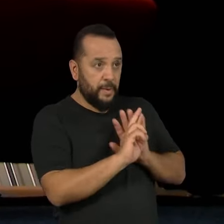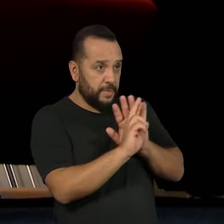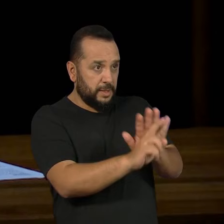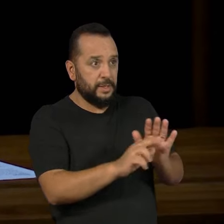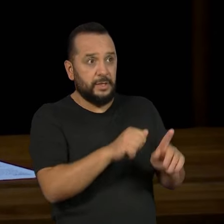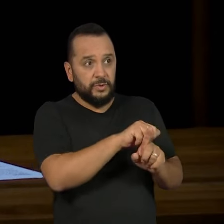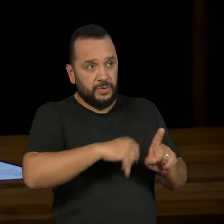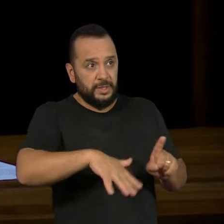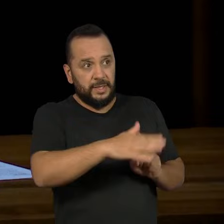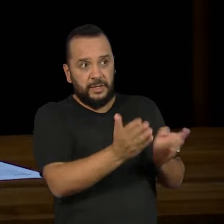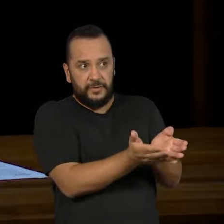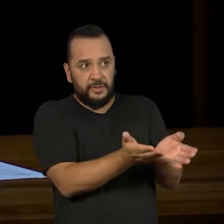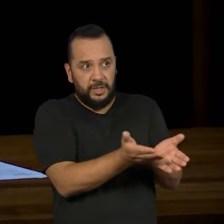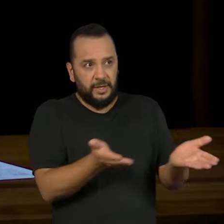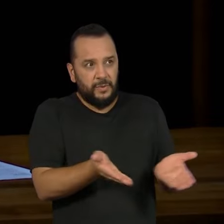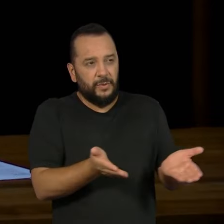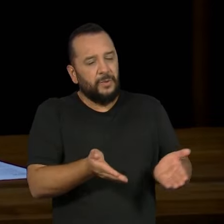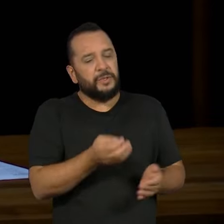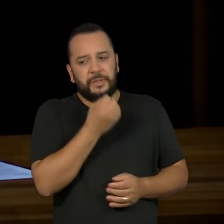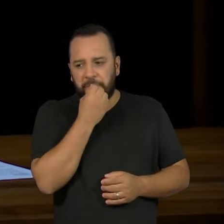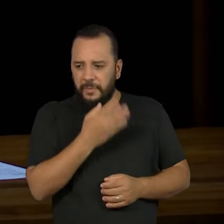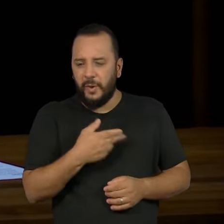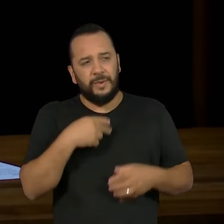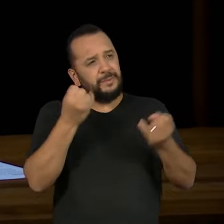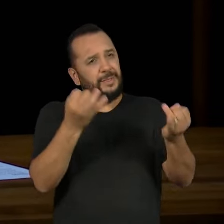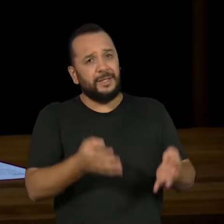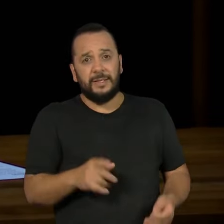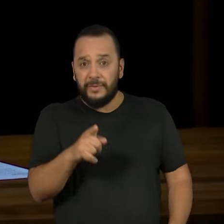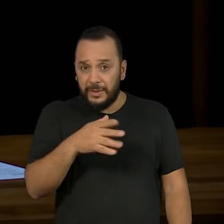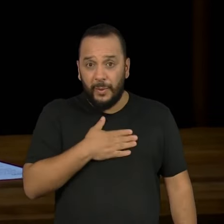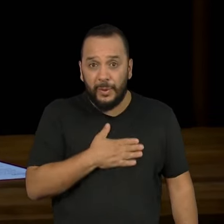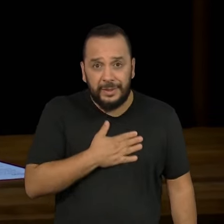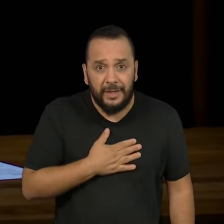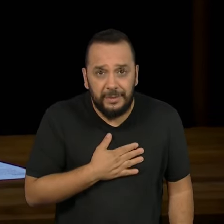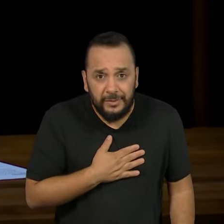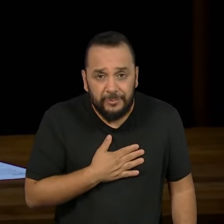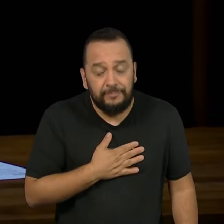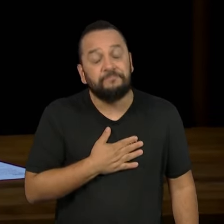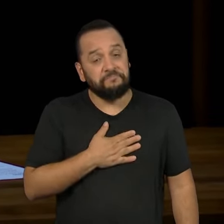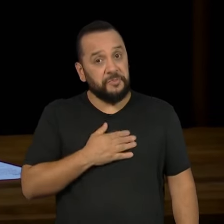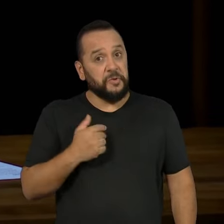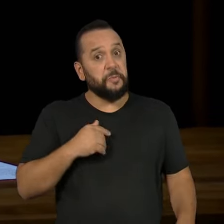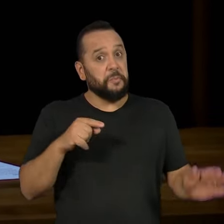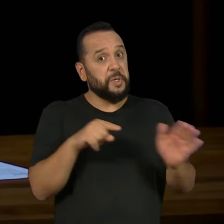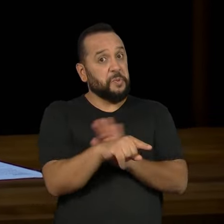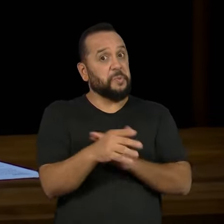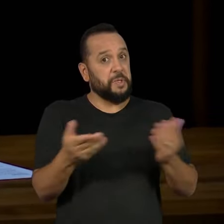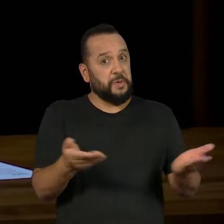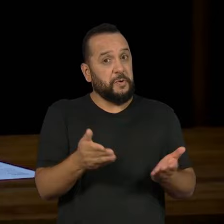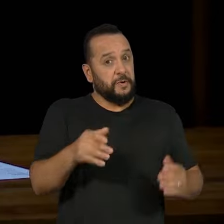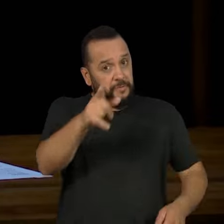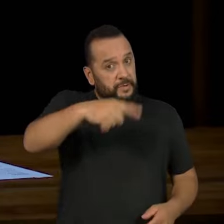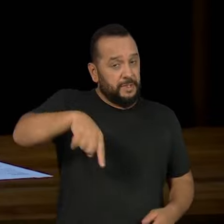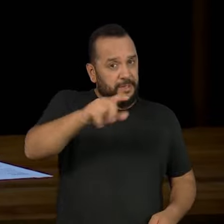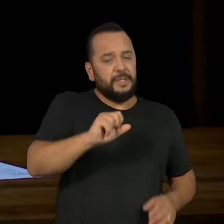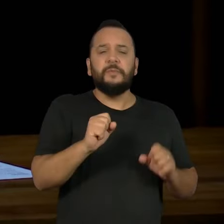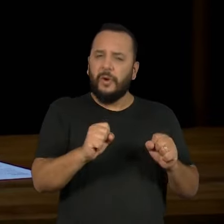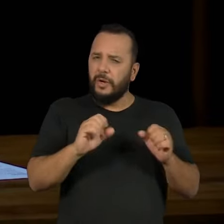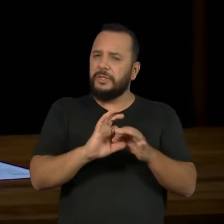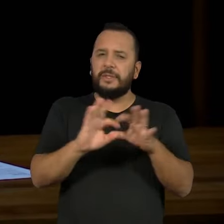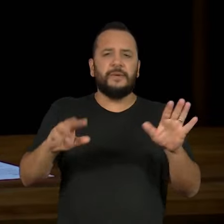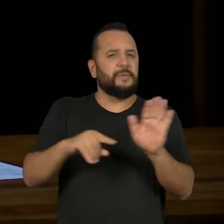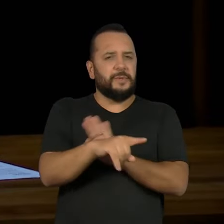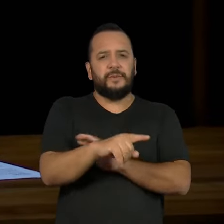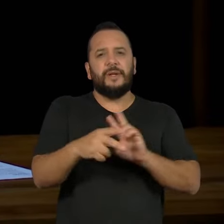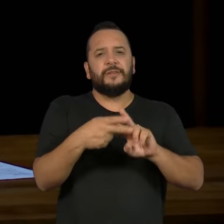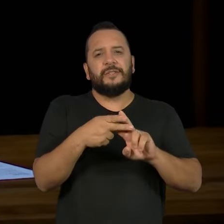inclus muito bom que esclarecimento bacana vocês estão gostando pessoal eu vou botar uma pergunta de vocês aqui todo mundo pode fazer pergunta